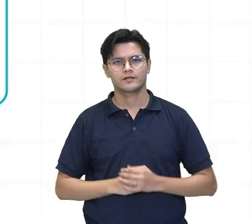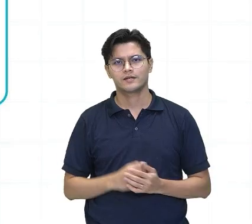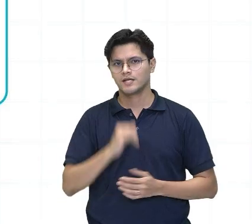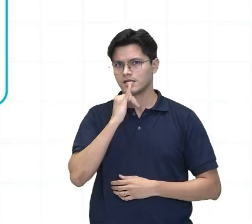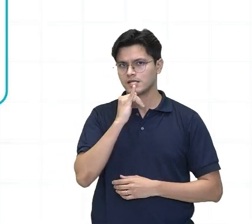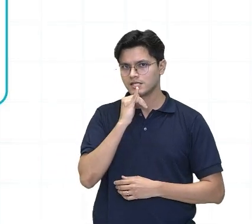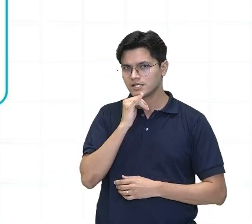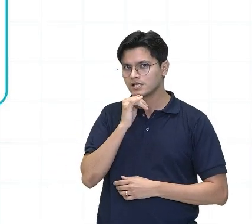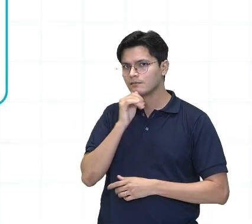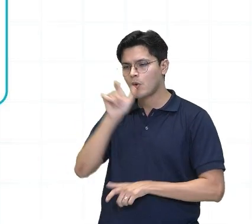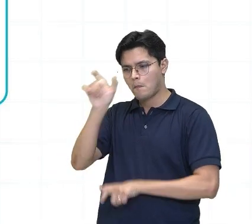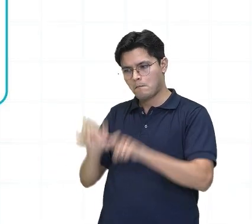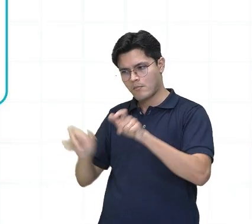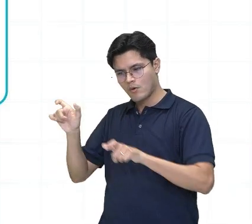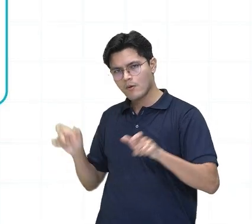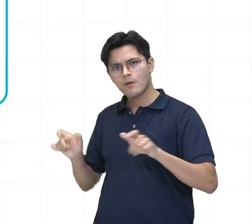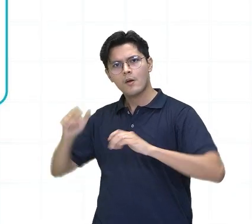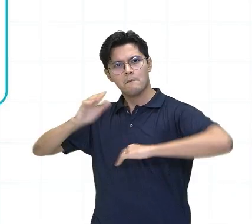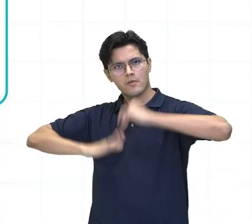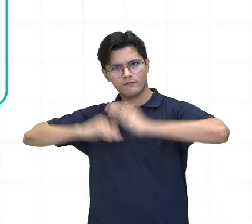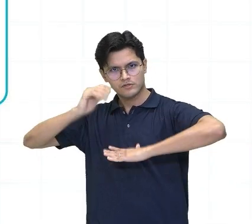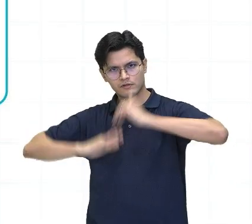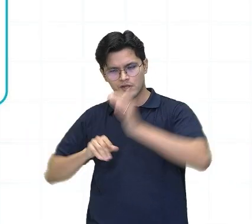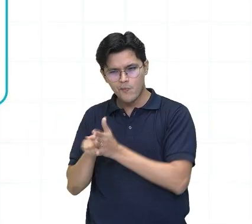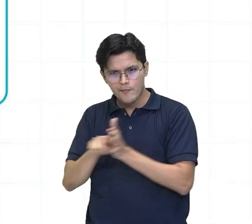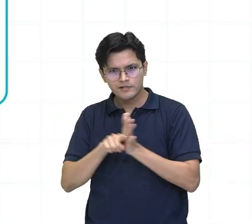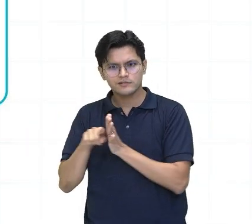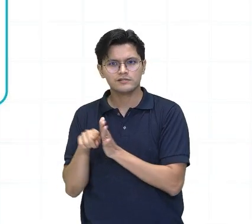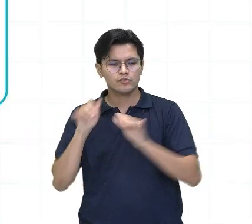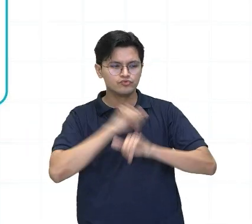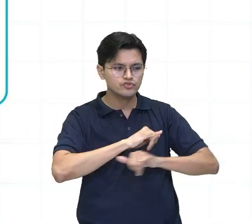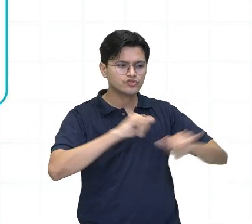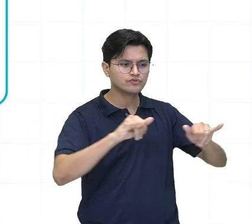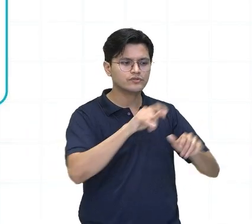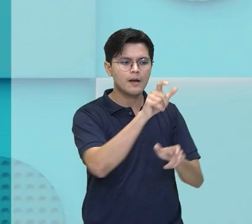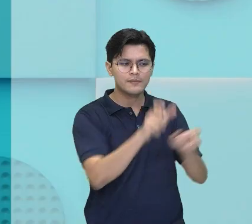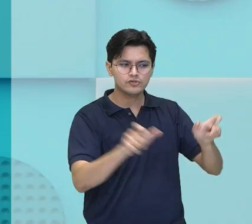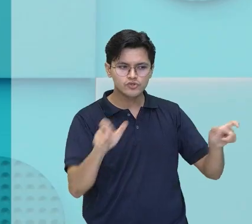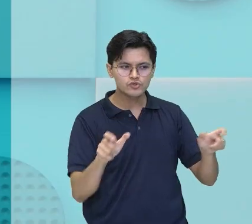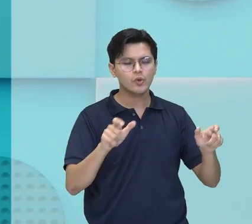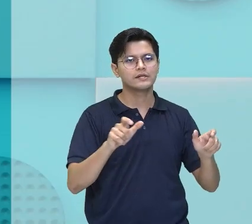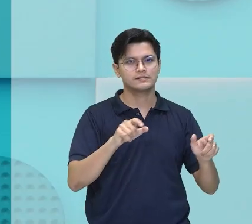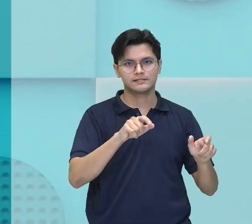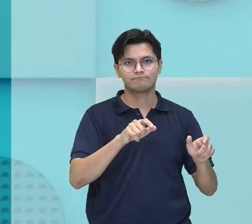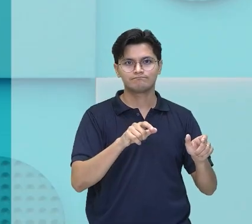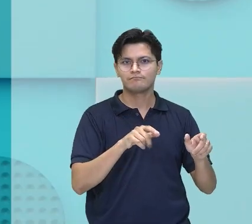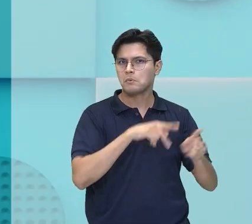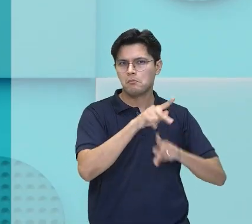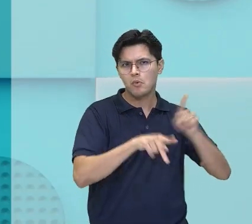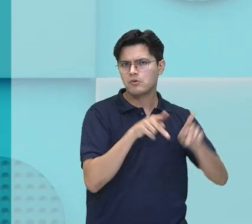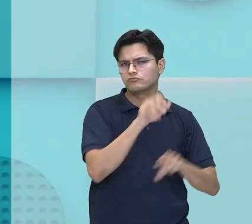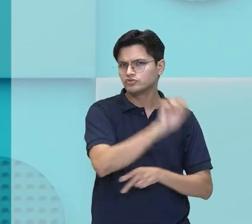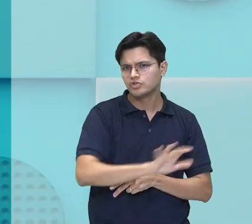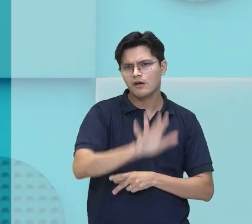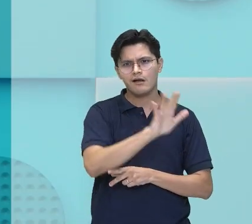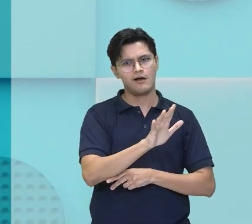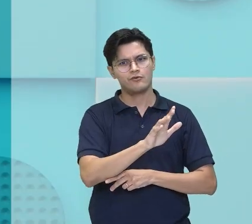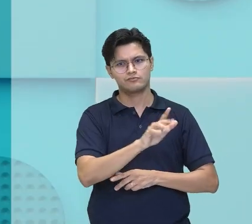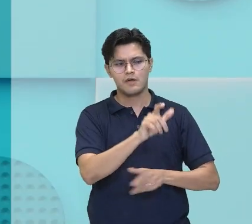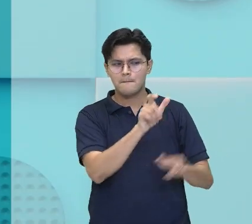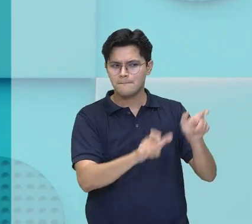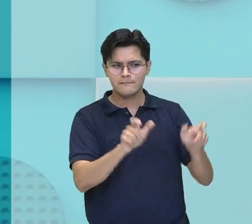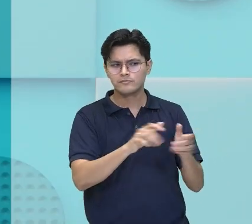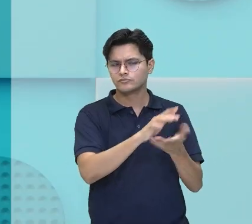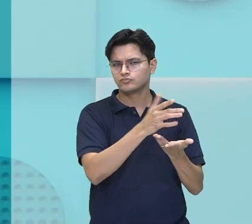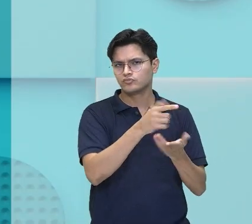especialista para não especialistas, que no caso, por exemplo, eu não sou da área da ciência, por exemplo, da saúde ali, né? Eu não sei